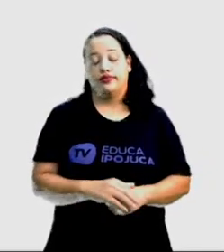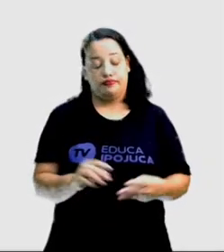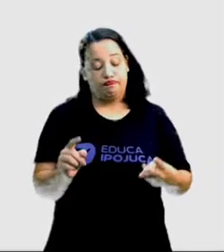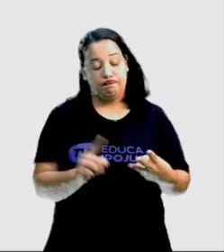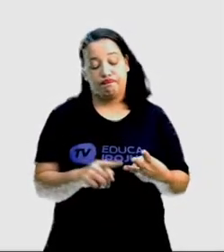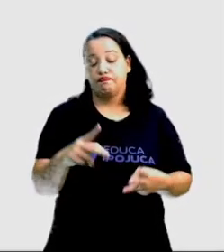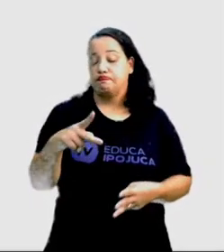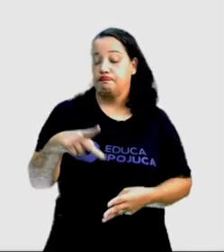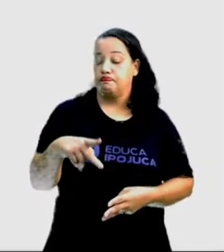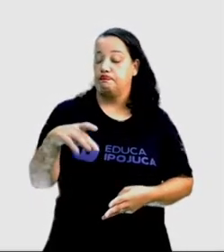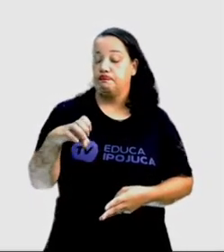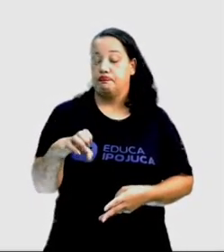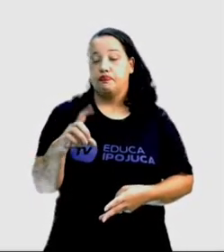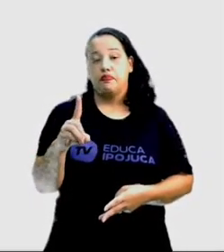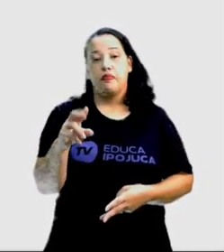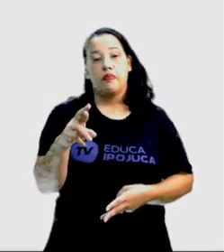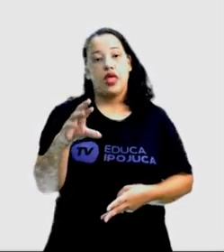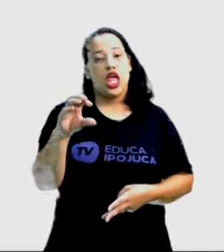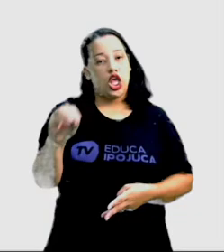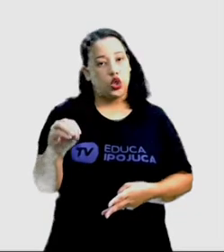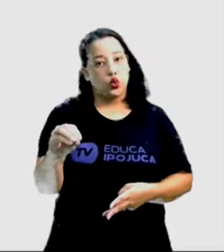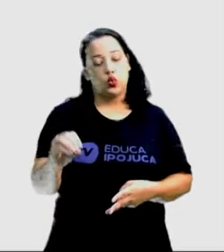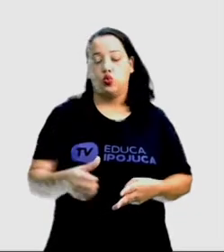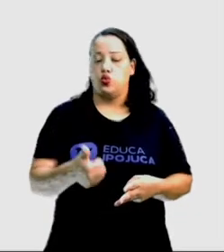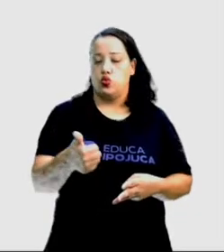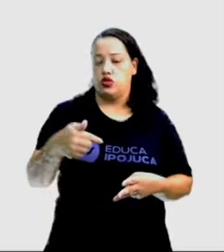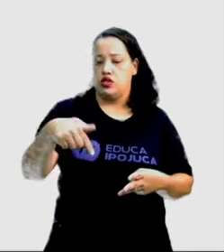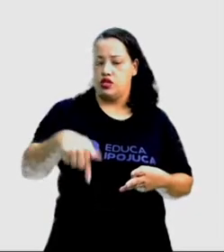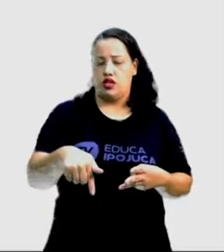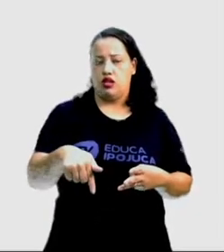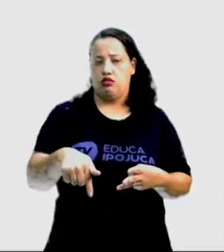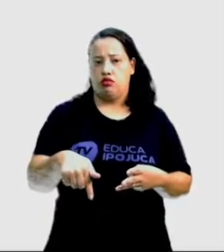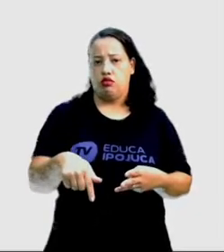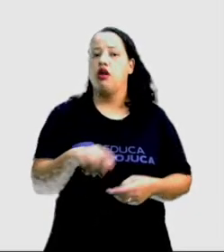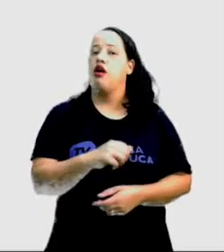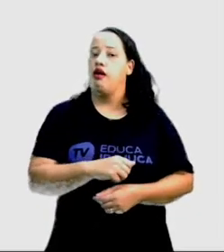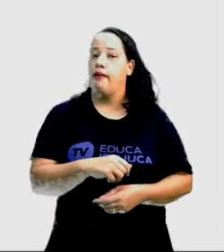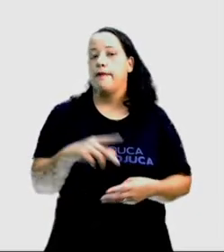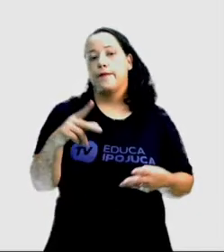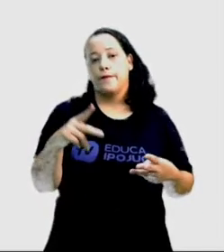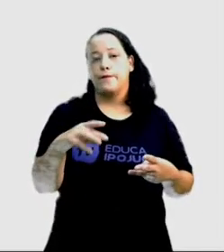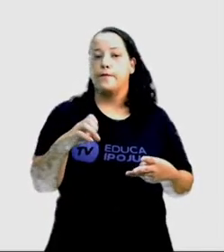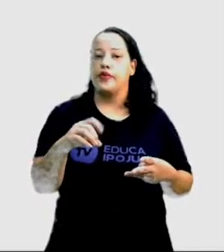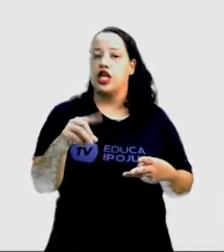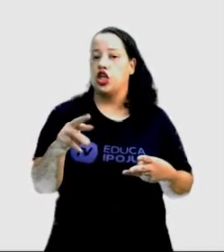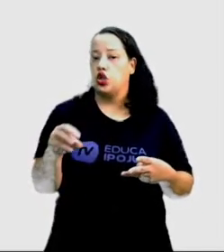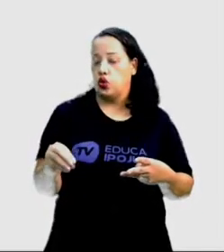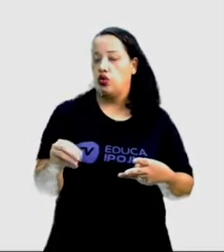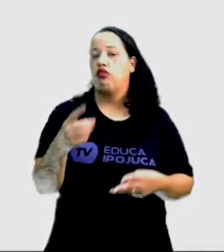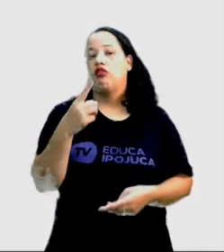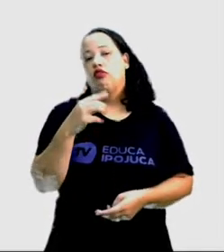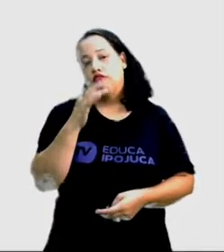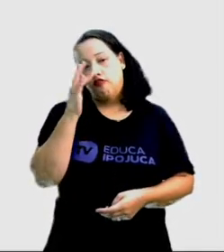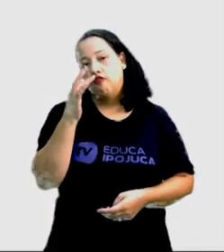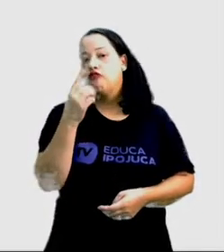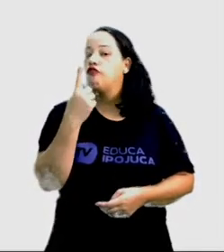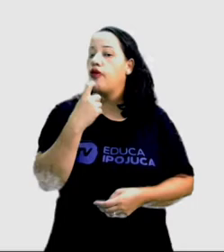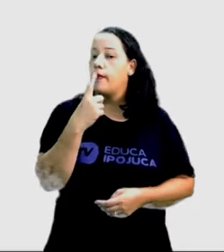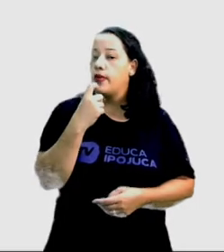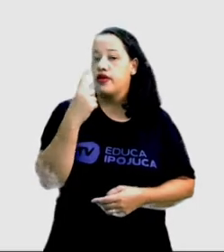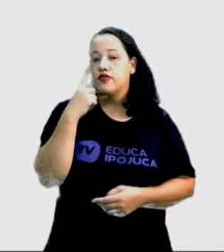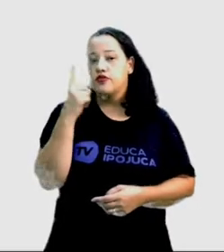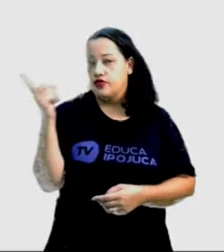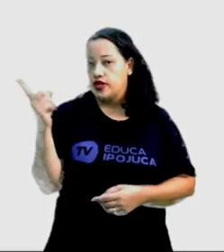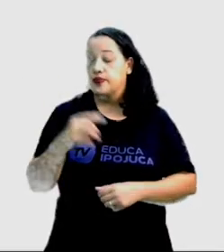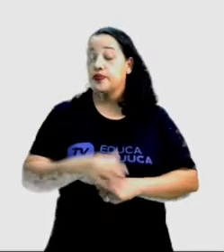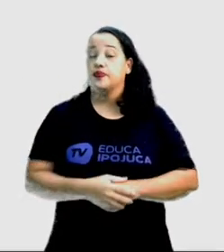17 flores. E aqui, ó, Pedro fez as flores vermelhas. Vamos contar as flores vermelhas para ver se